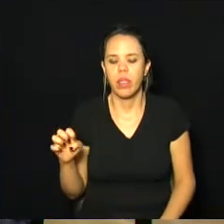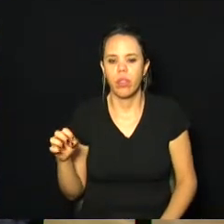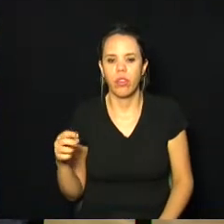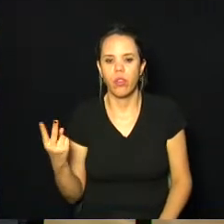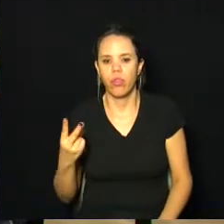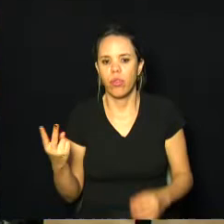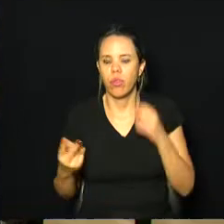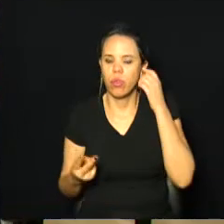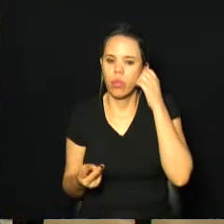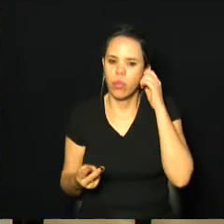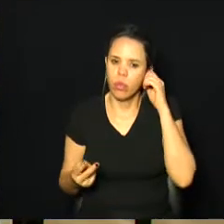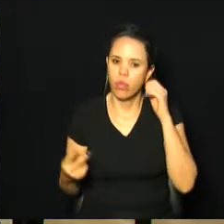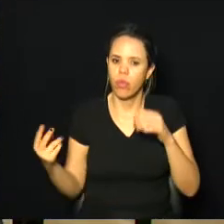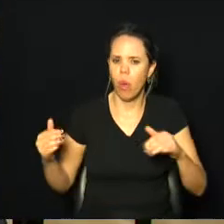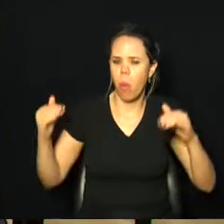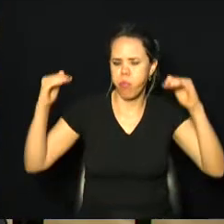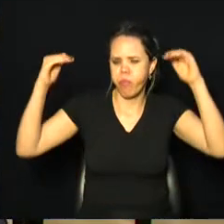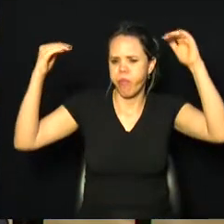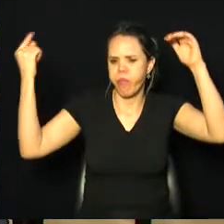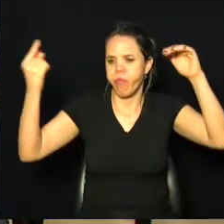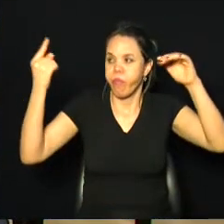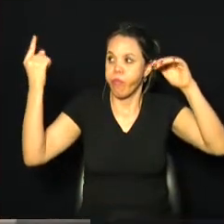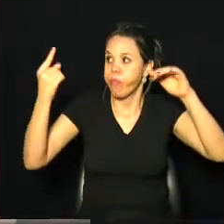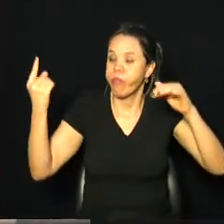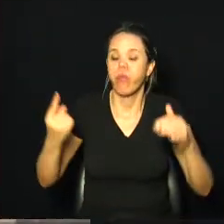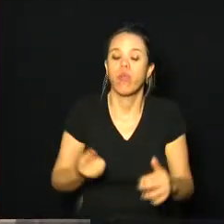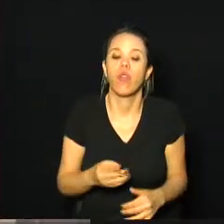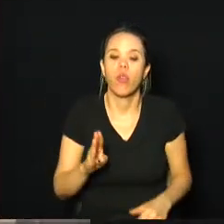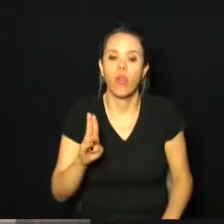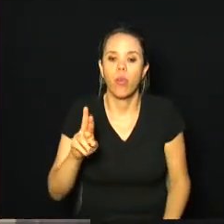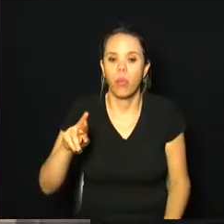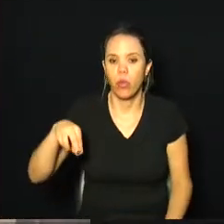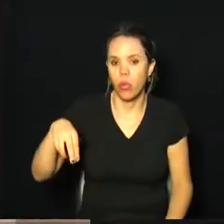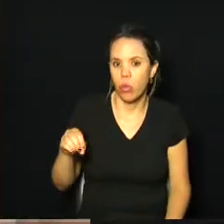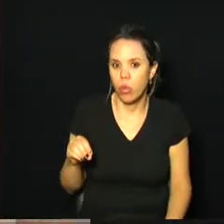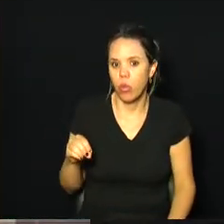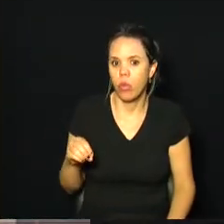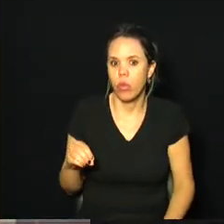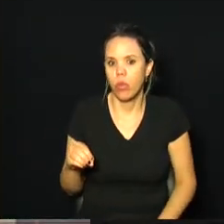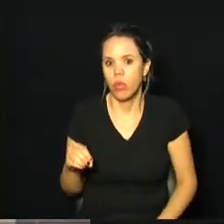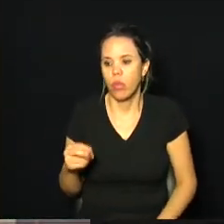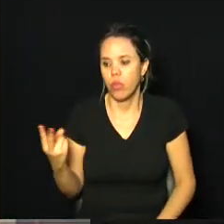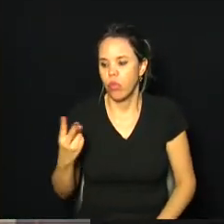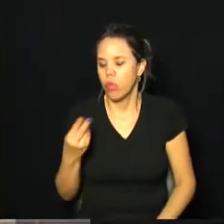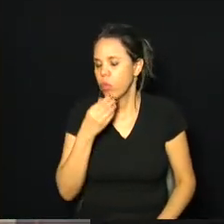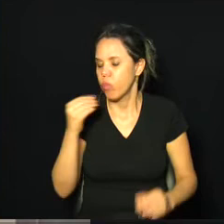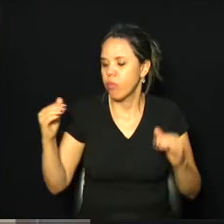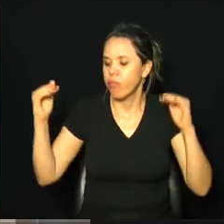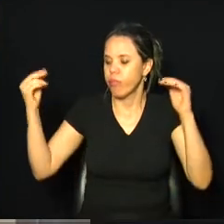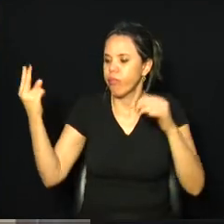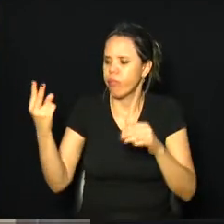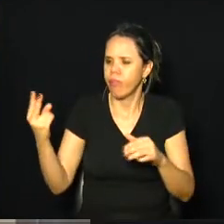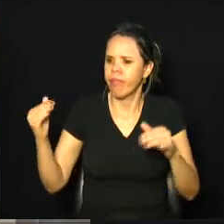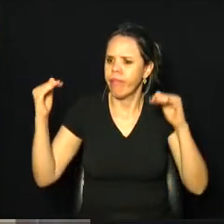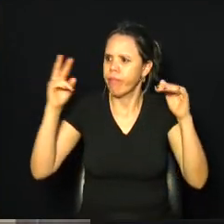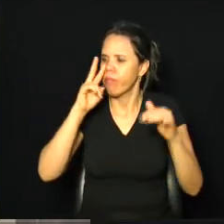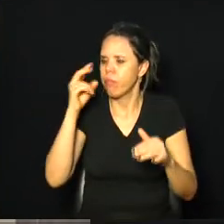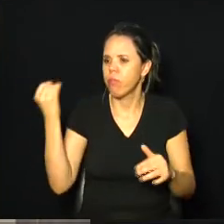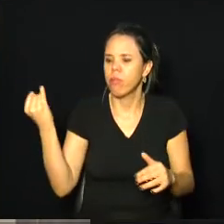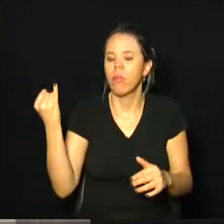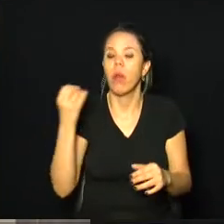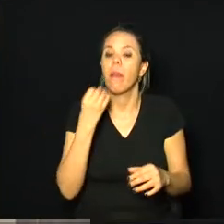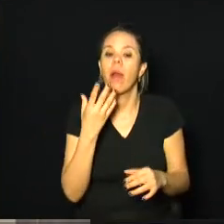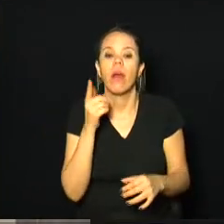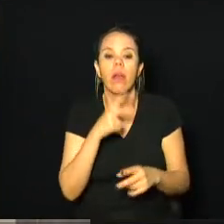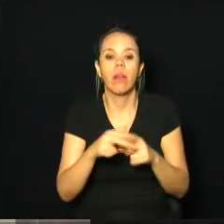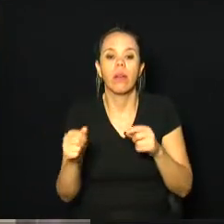lá na Olimpíada do Rio. Bruno Schmidt. O Bruno e o Mamute, que a gente chama ele. Então, eles estavam super bem, foram lá e